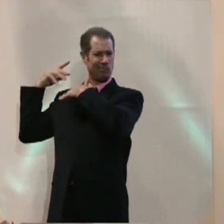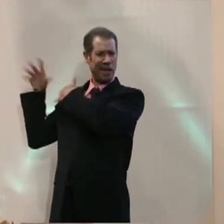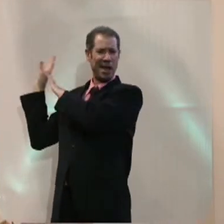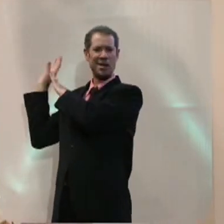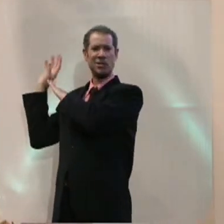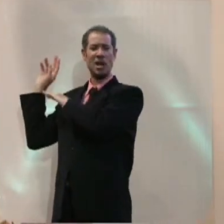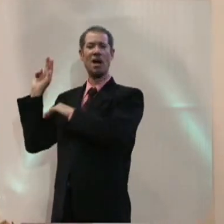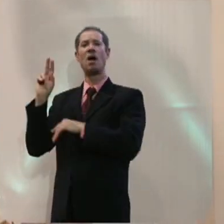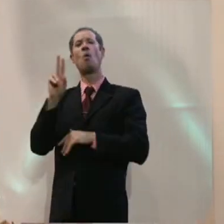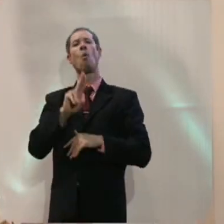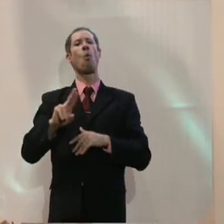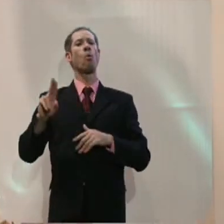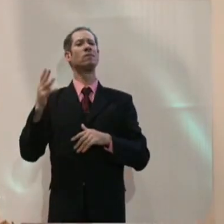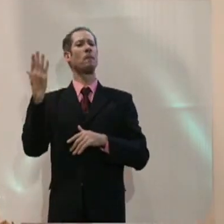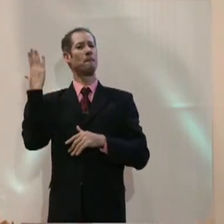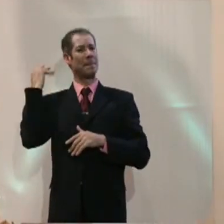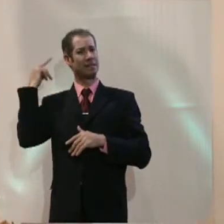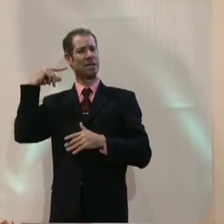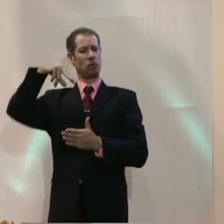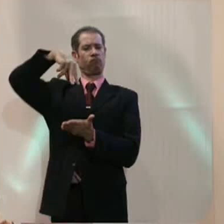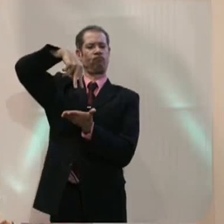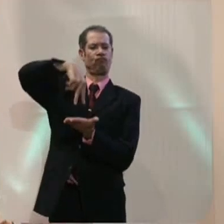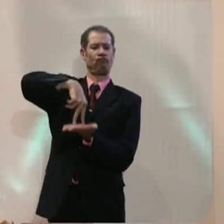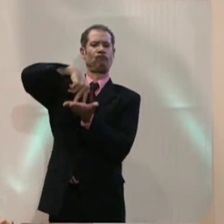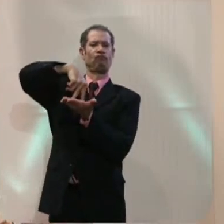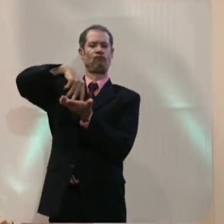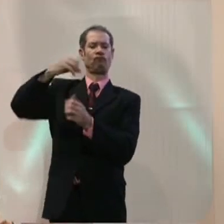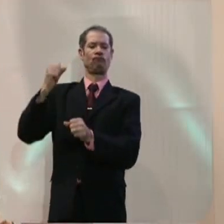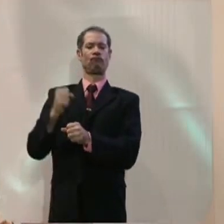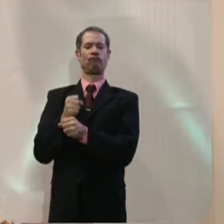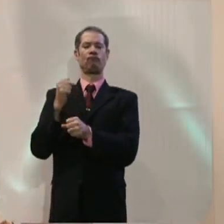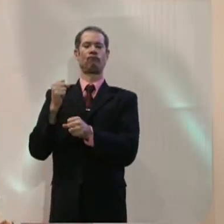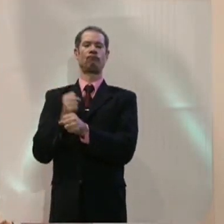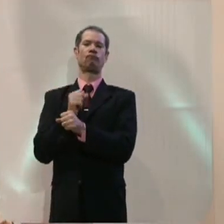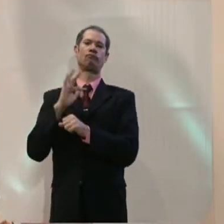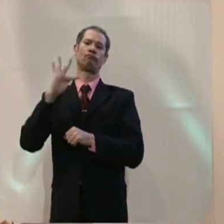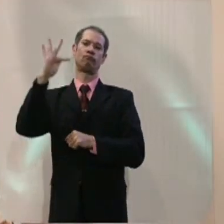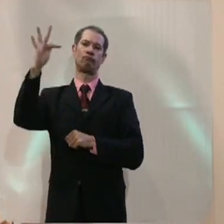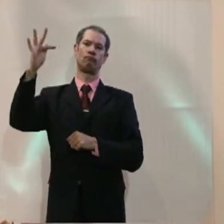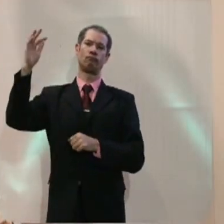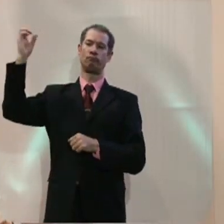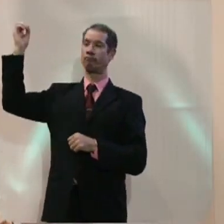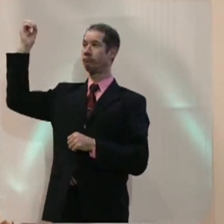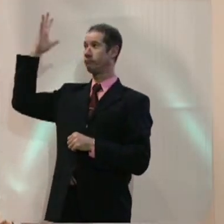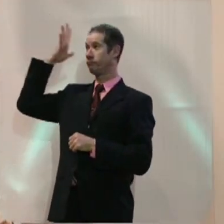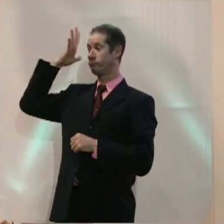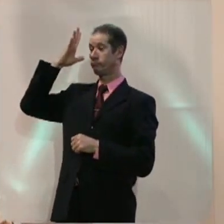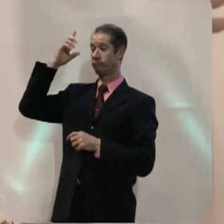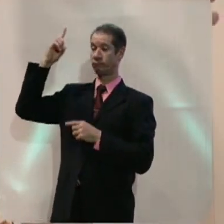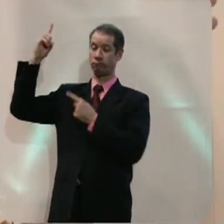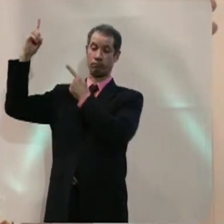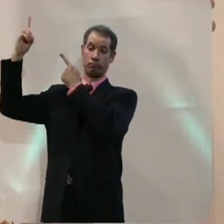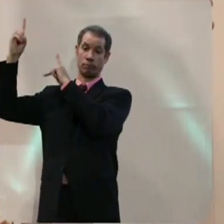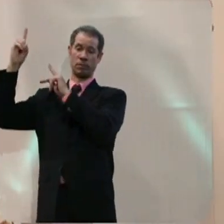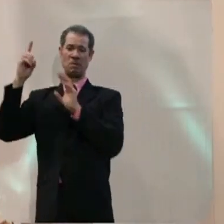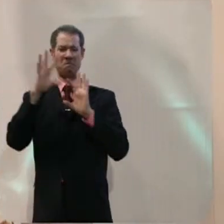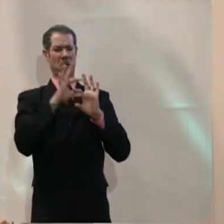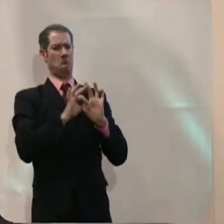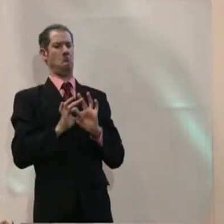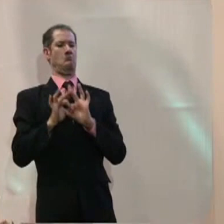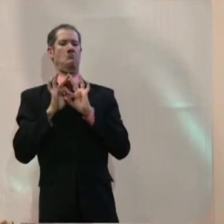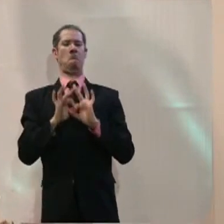o passado como alicerce para você construir um futuro, com a graça de Deus. Não fique preso